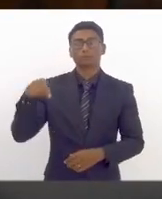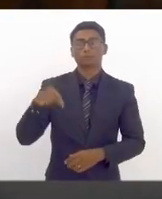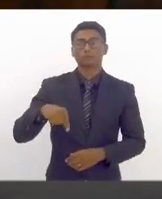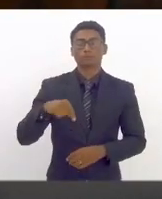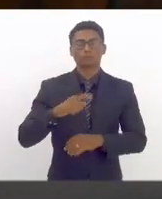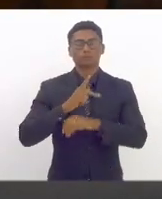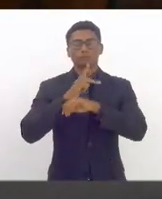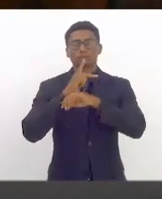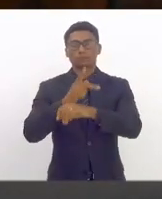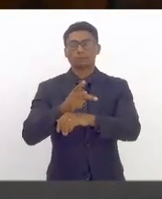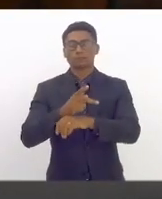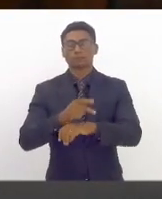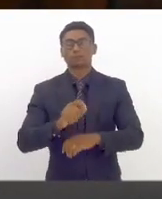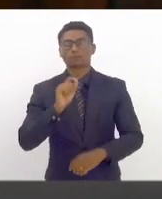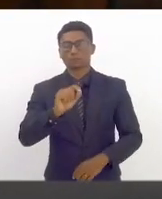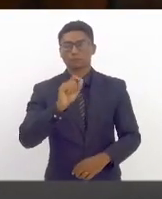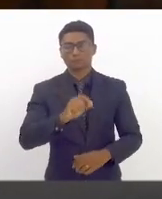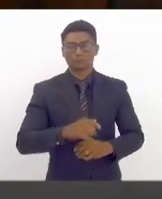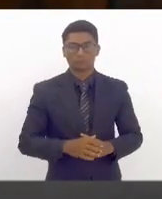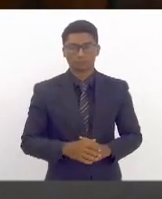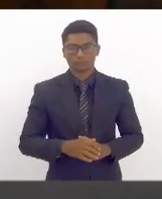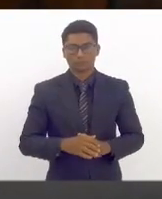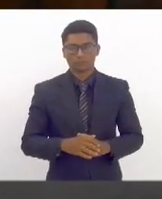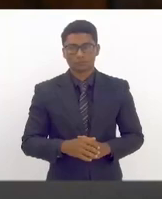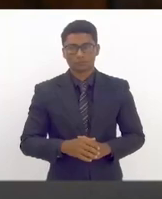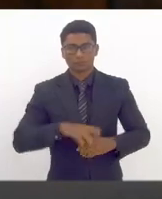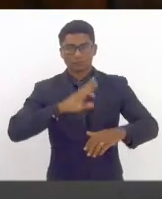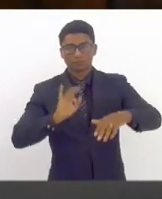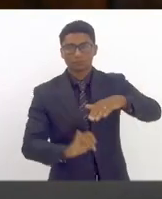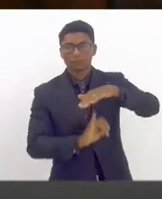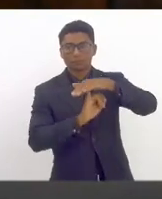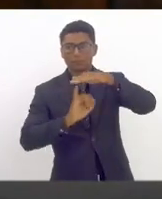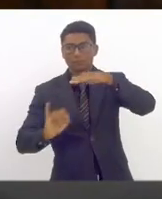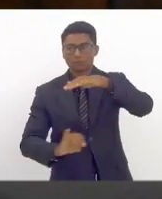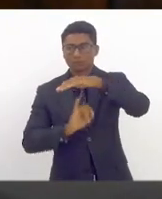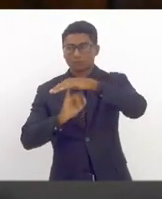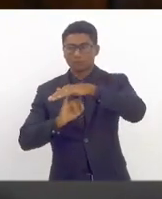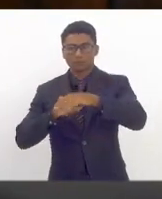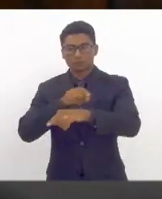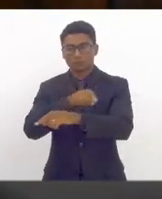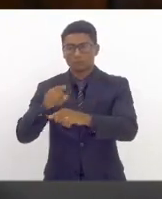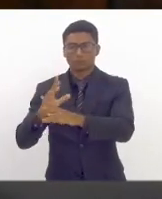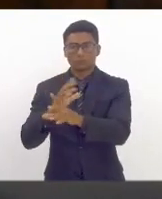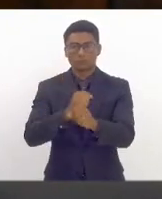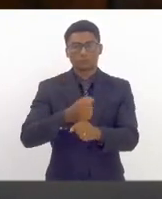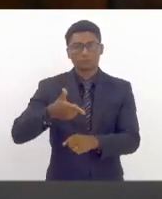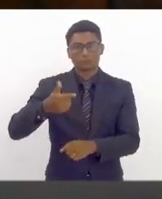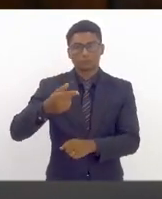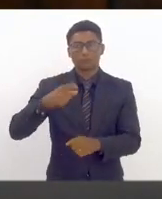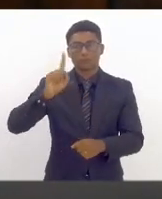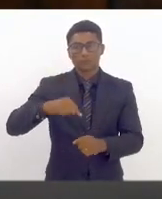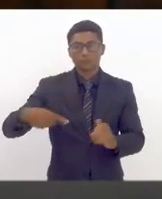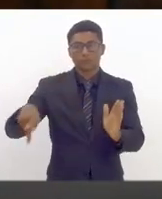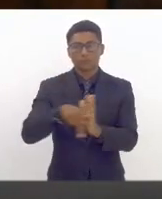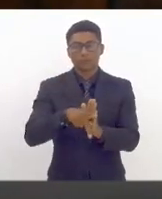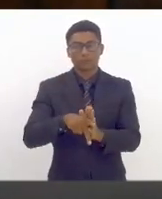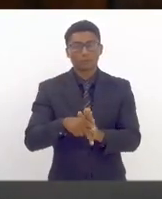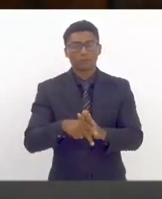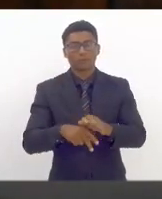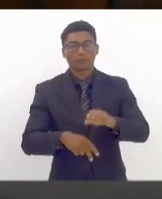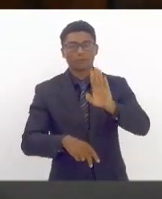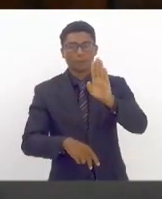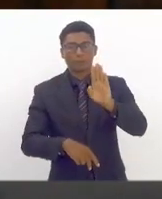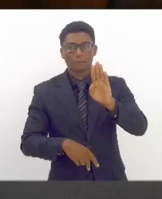premiação que 12 10 instituições agraciadas e pessoas físicas são da baixada fluminense ou seja